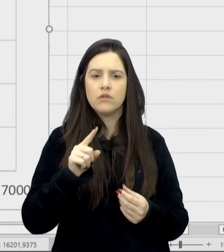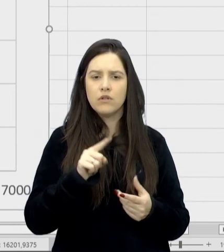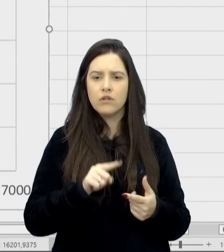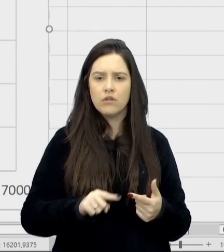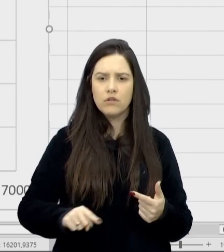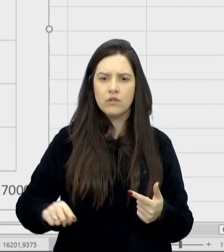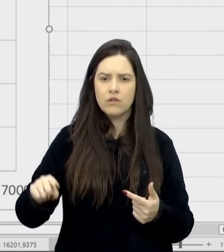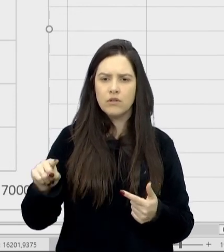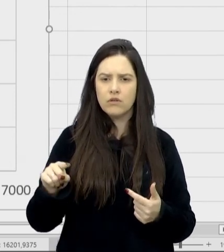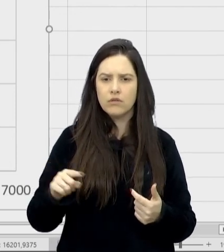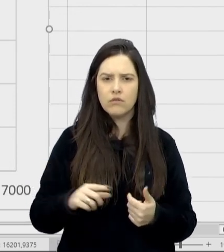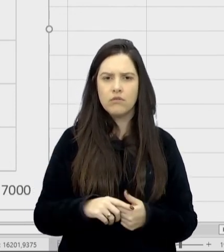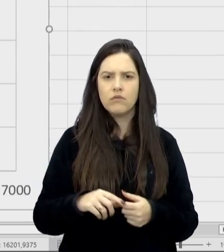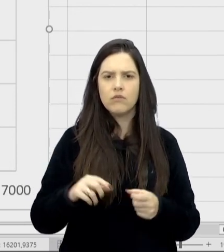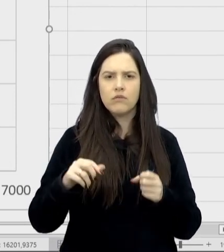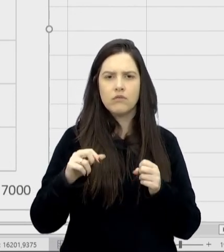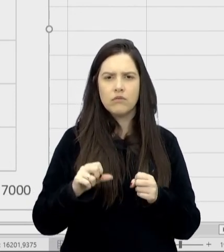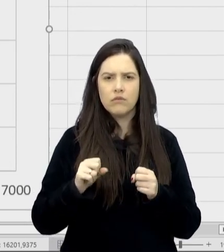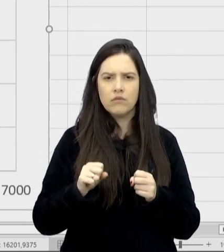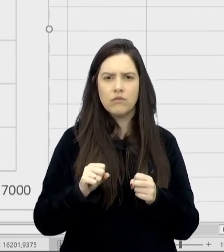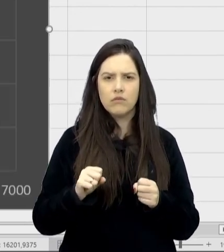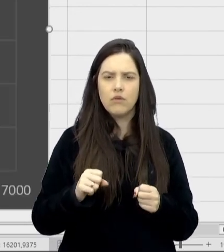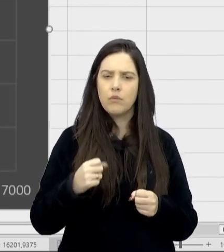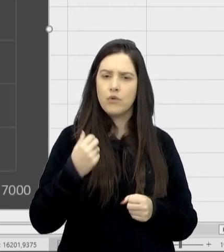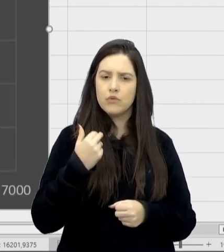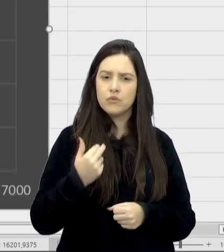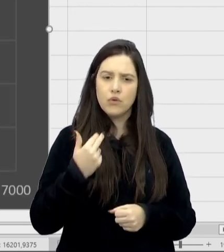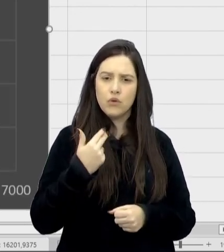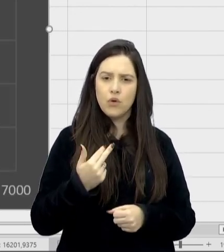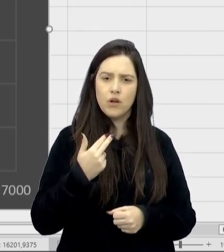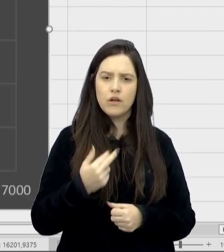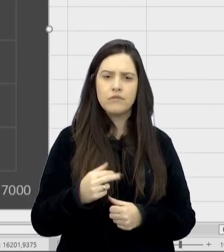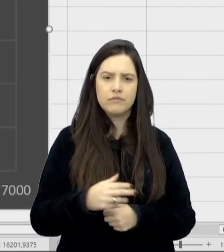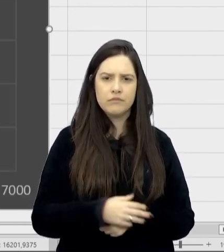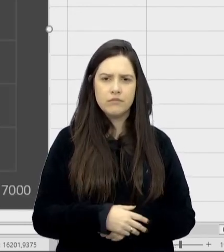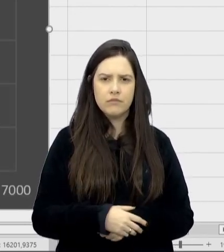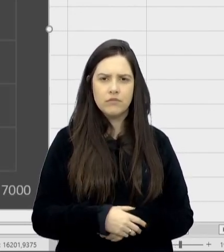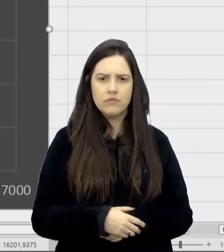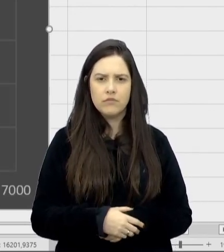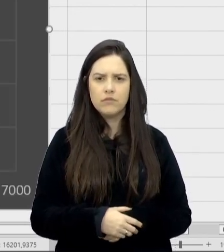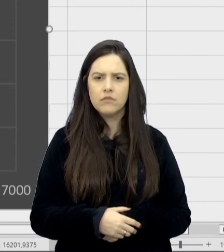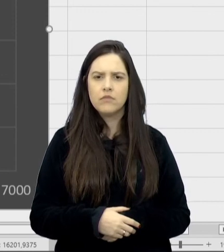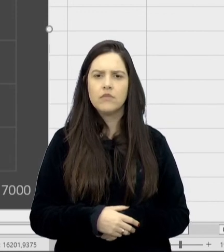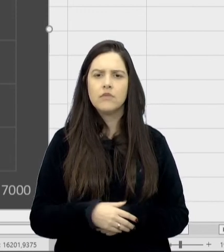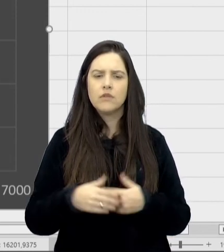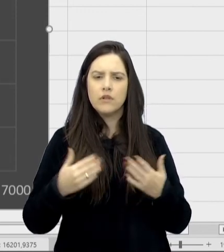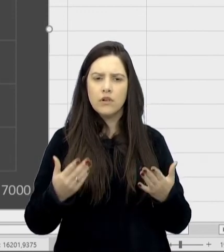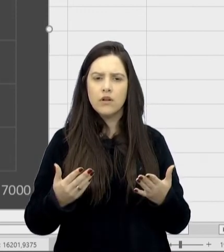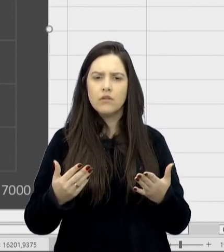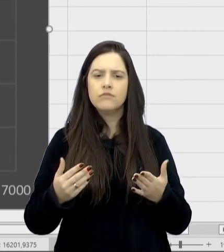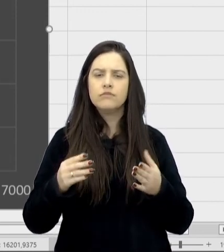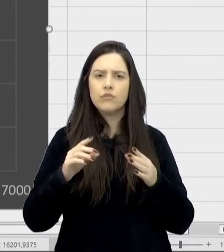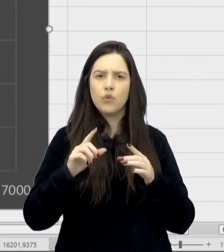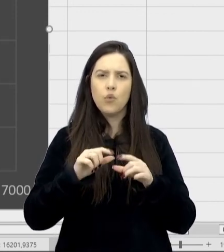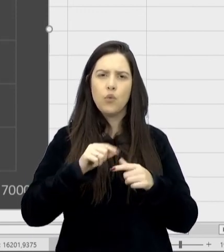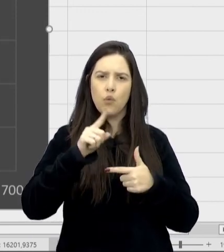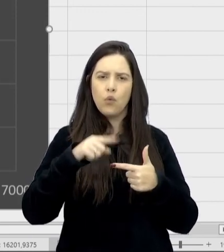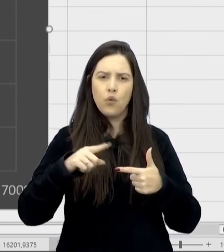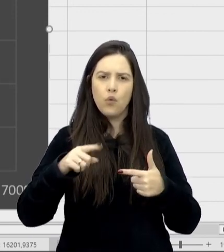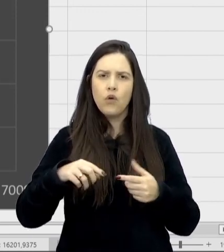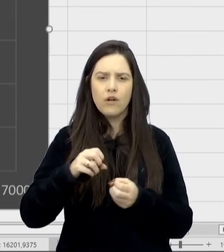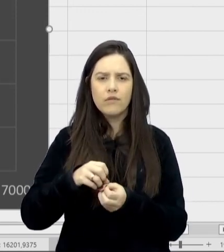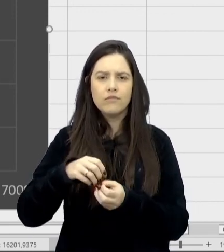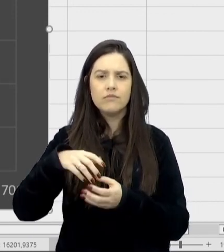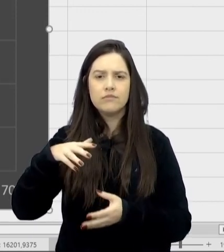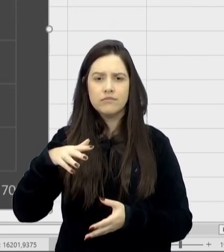aí para vocês. Eu gosto desse mais escurinho aqui, pinto ele. Então, repare que ele vai dando segmento e aparece como